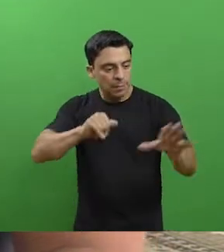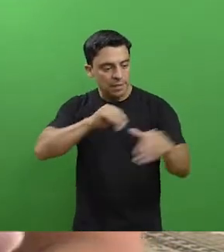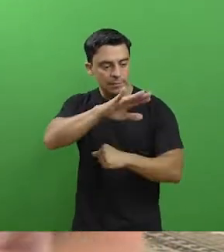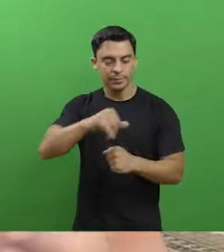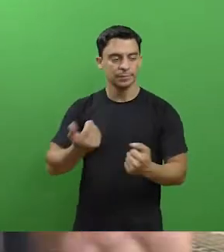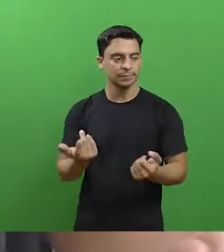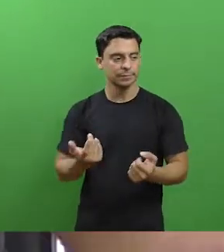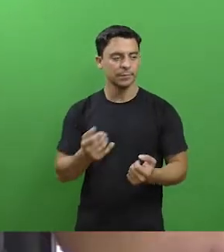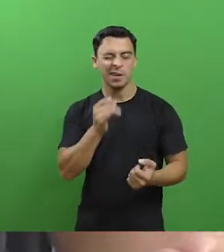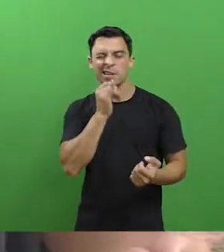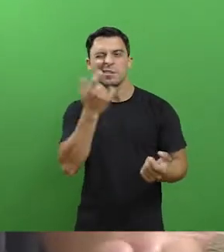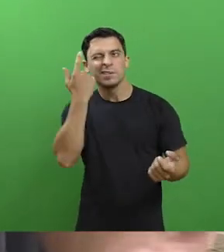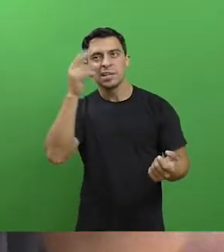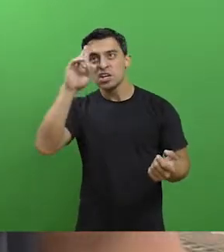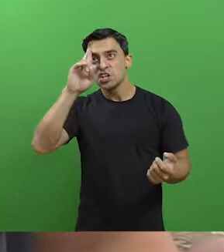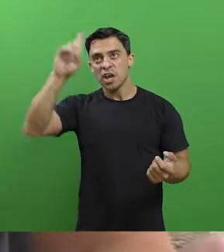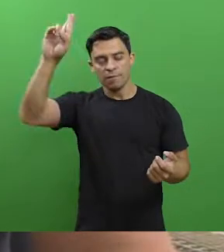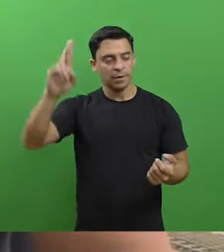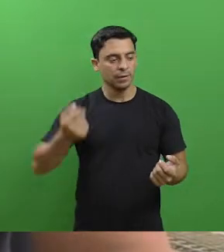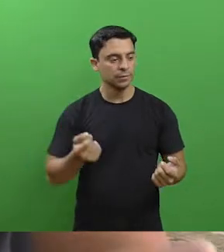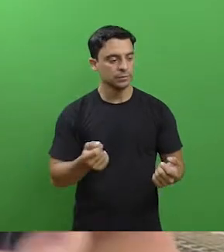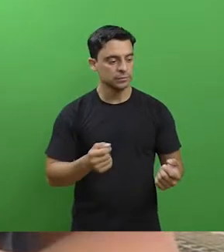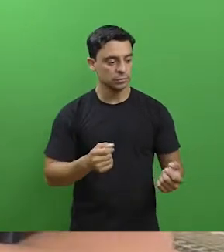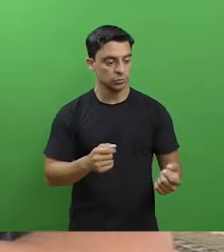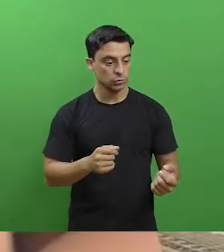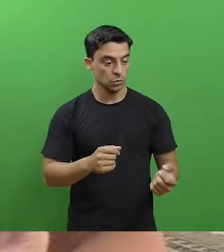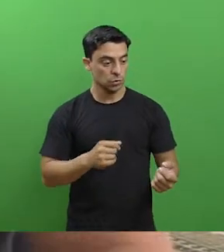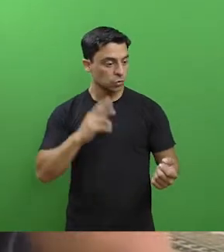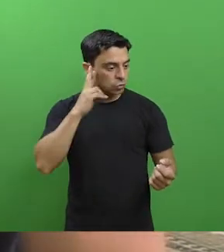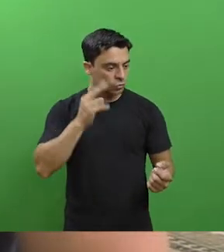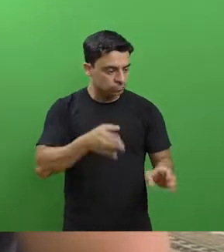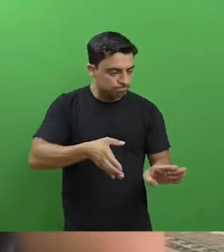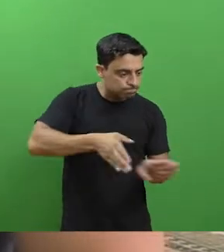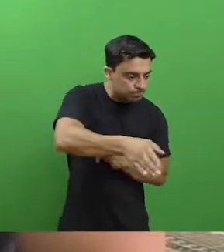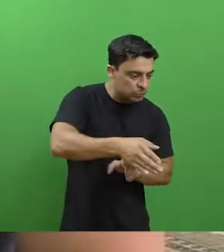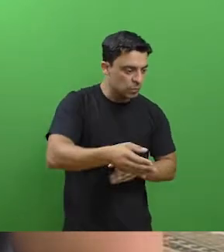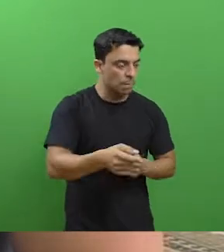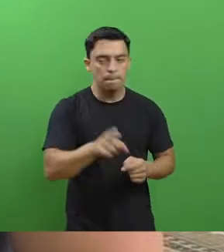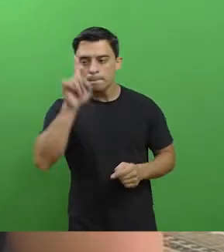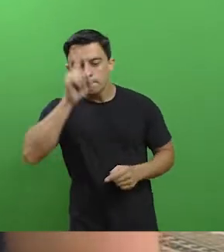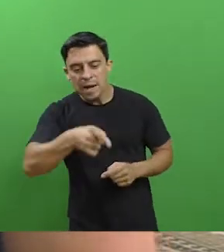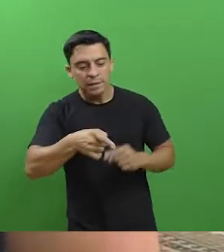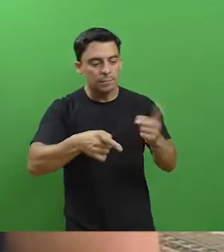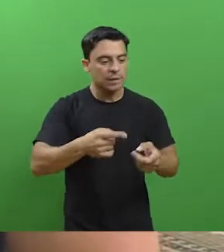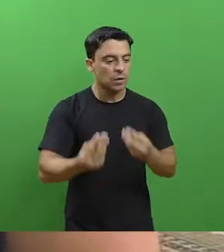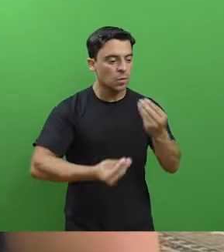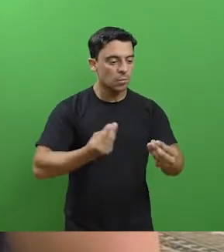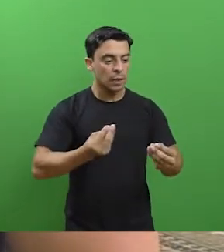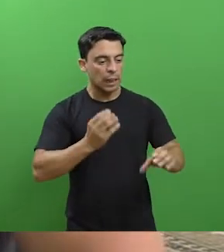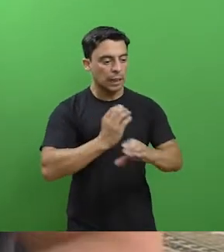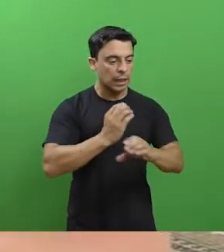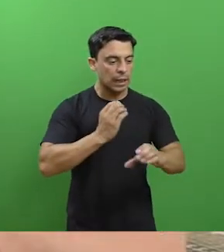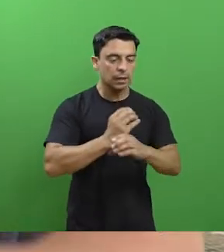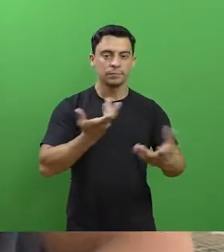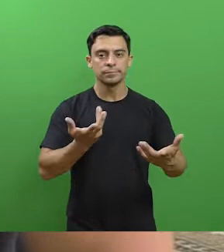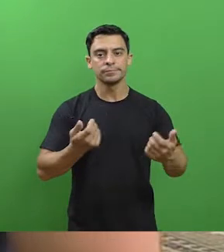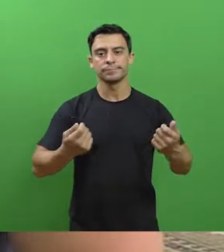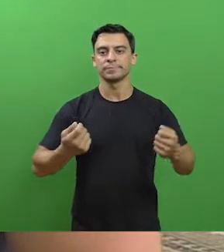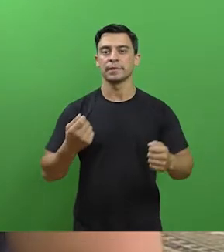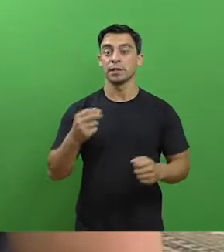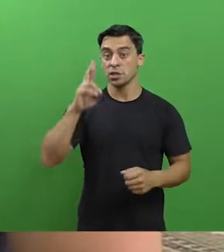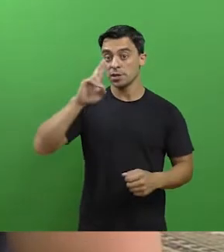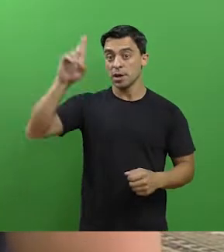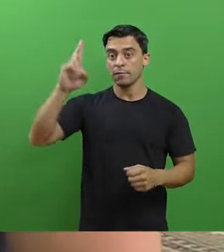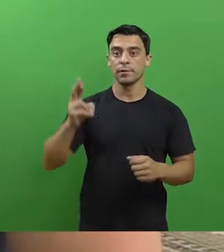colegas. O chefe vai dar uma orientação para o surdo. E agora? Como é que vai fazer? Né? Faz isso, faz aquilo. Então, a importância também de aprender língua de sinais. Aqui no IFSC também,